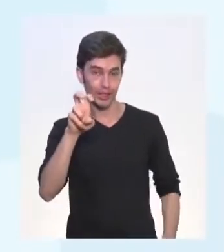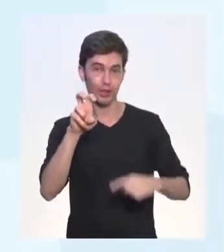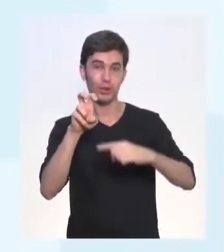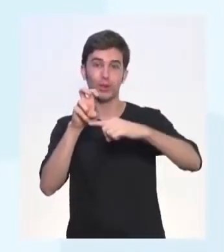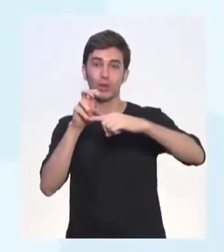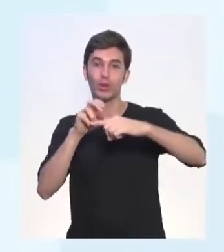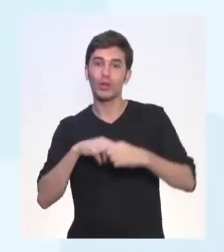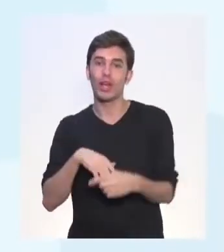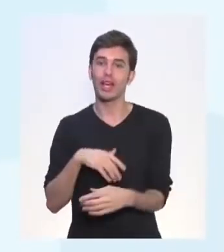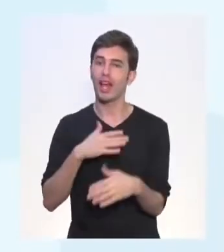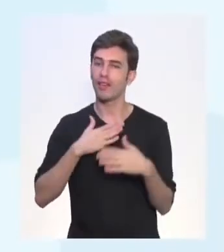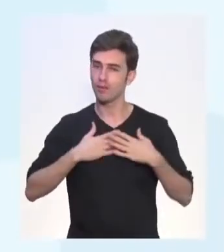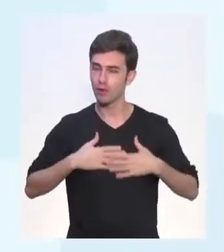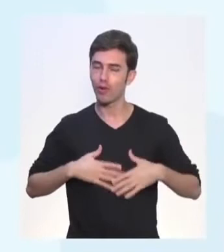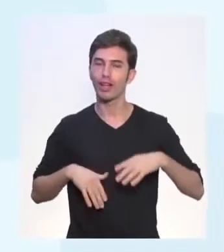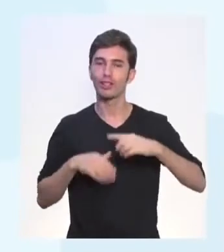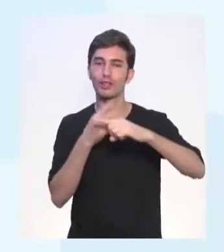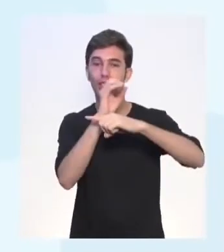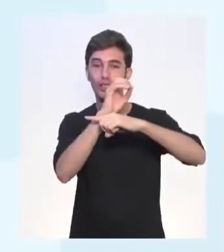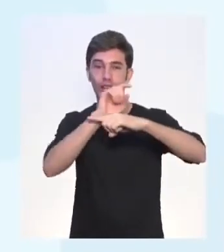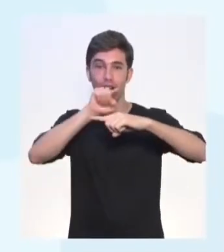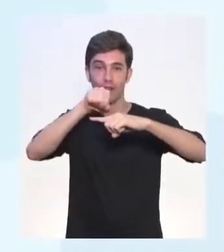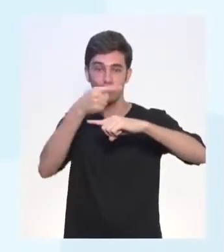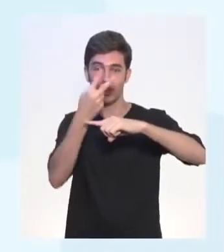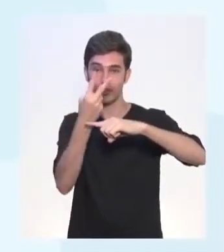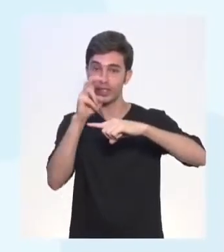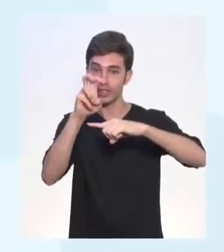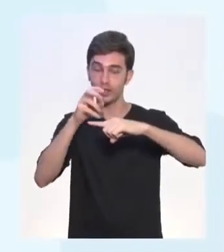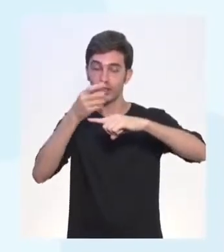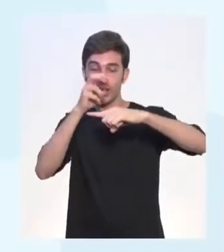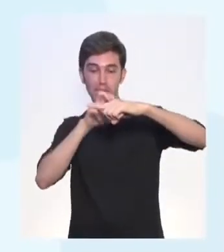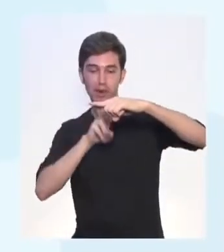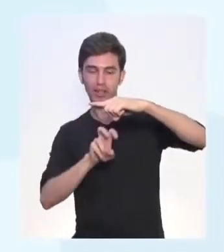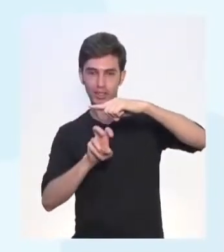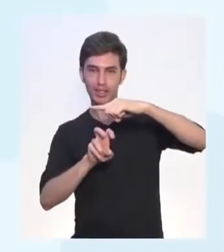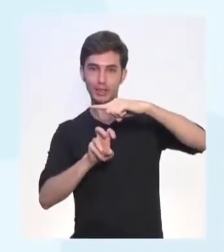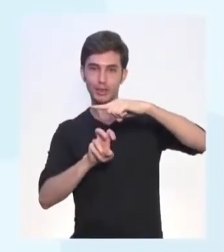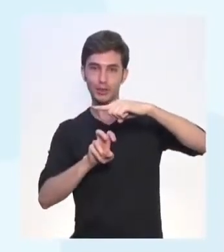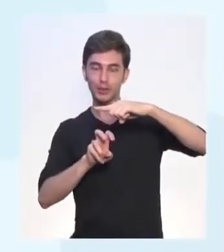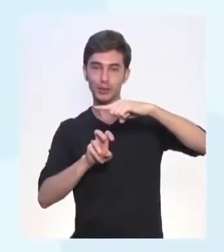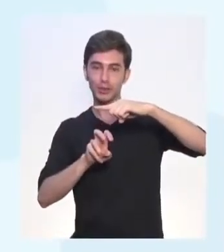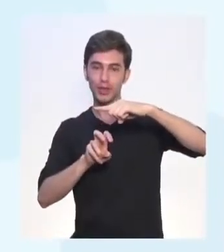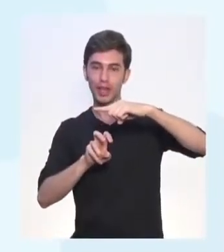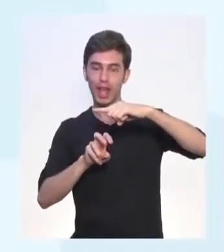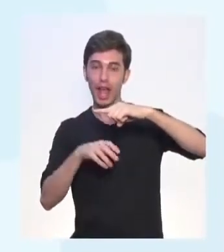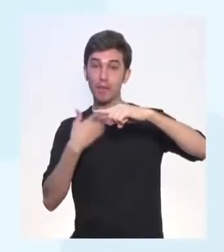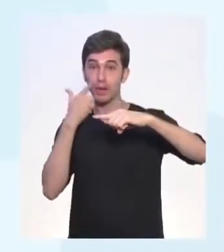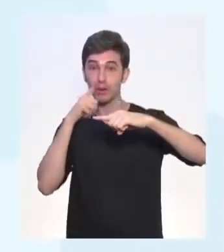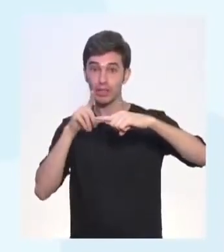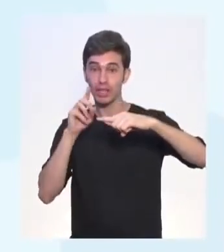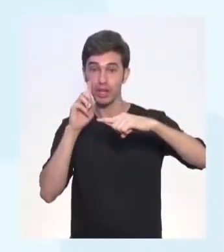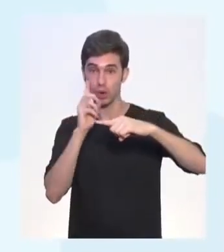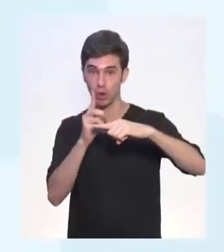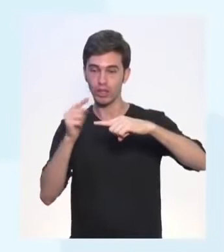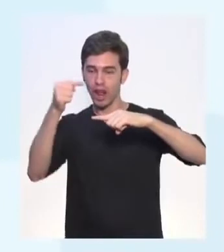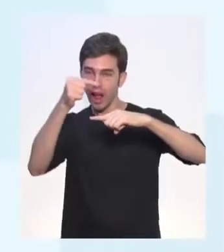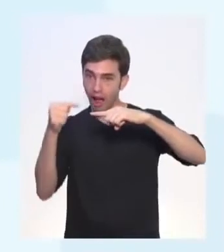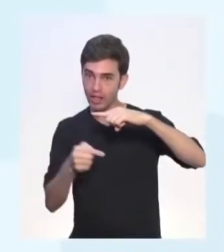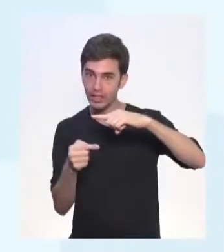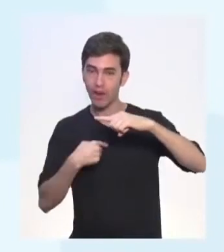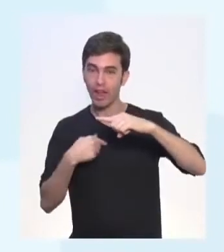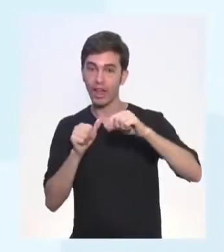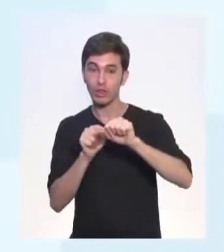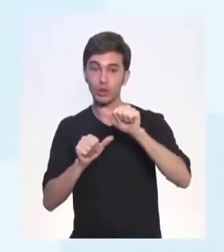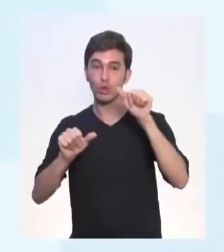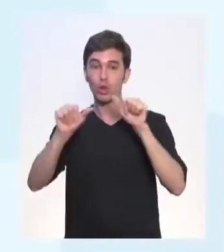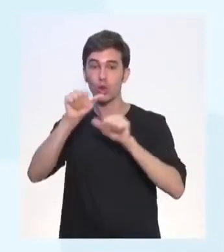0,25, vamos devagar que ela está para 5. Então, a ideia aqui, para a gente descobrir a razão, é converter